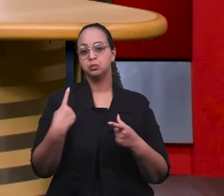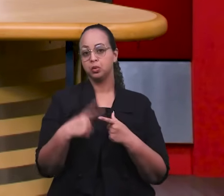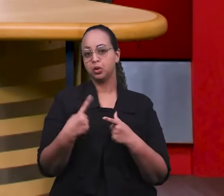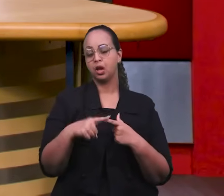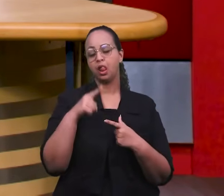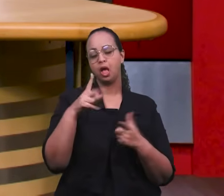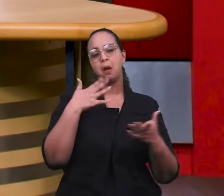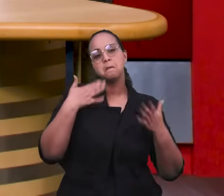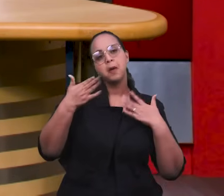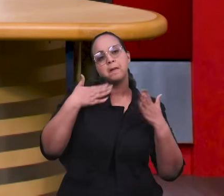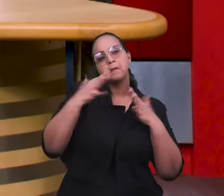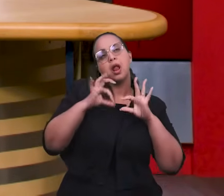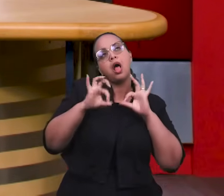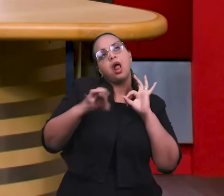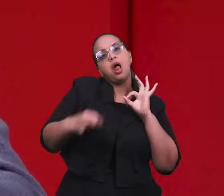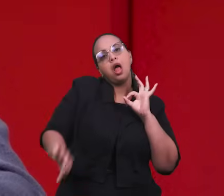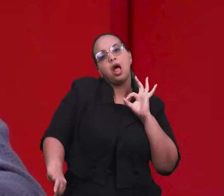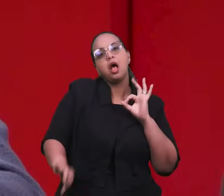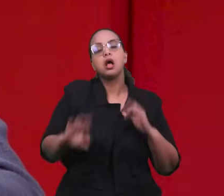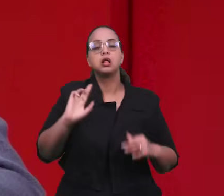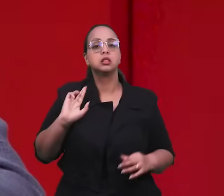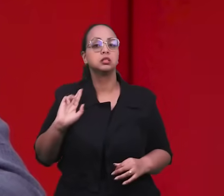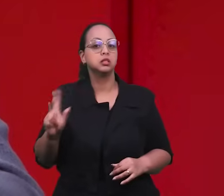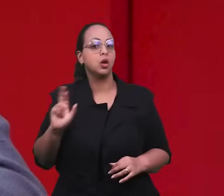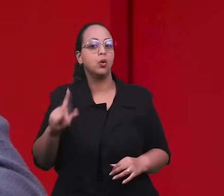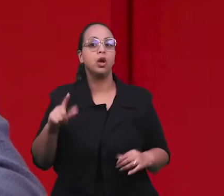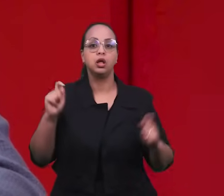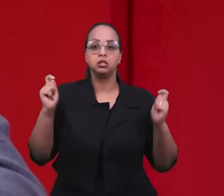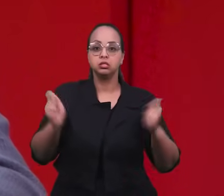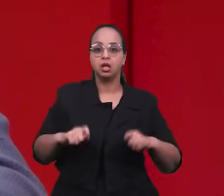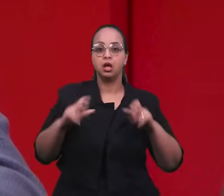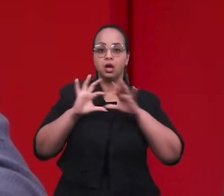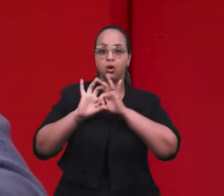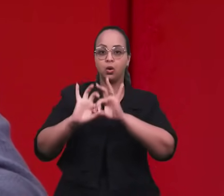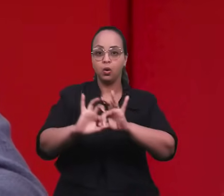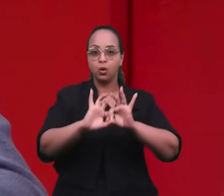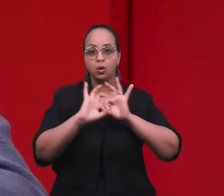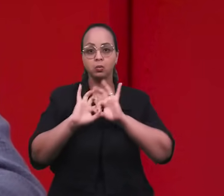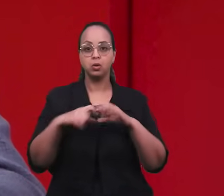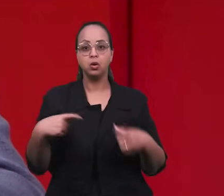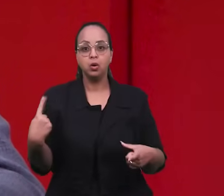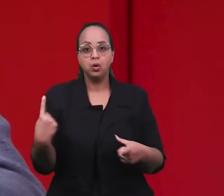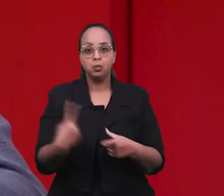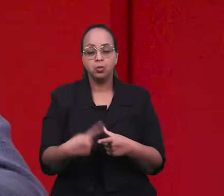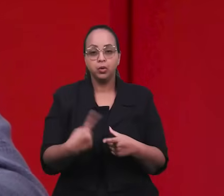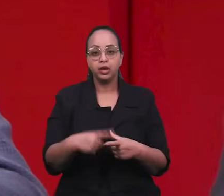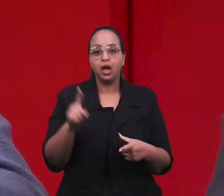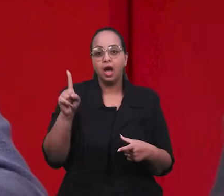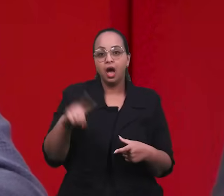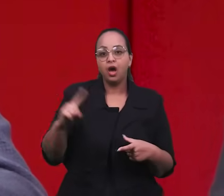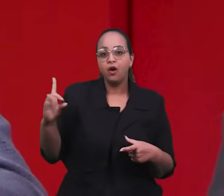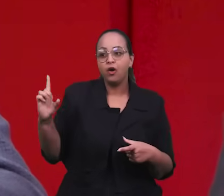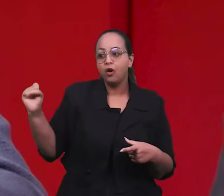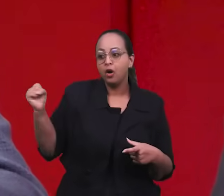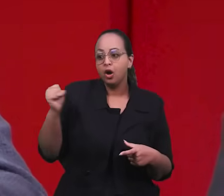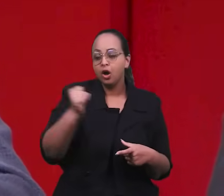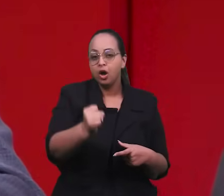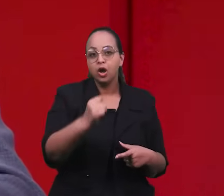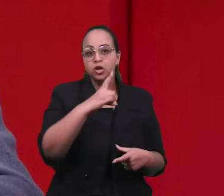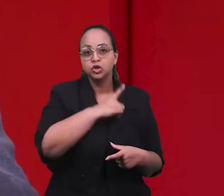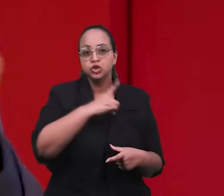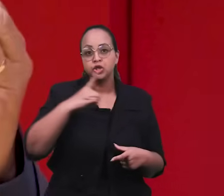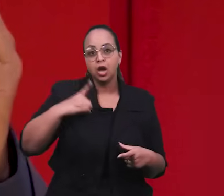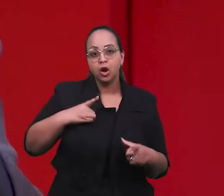para conversa, né, é um local para estar em comunhão, porque não quer dizer que ele está ali, ele